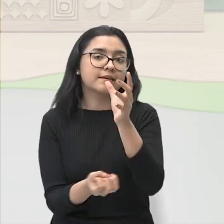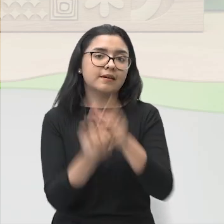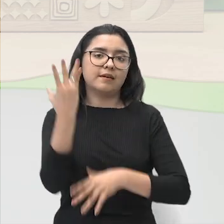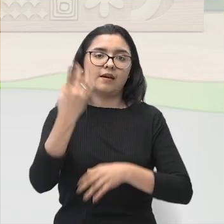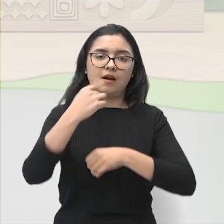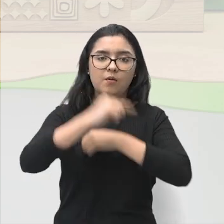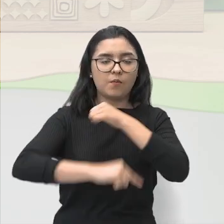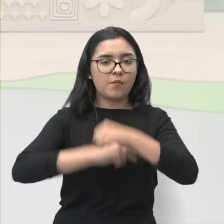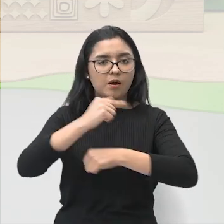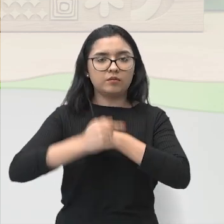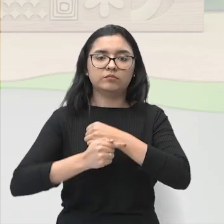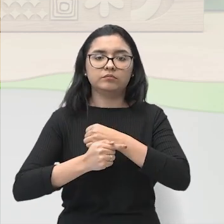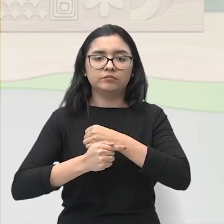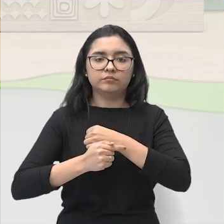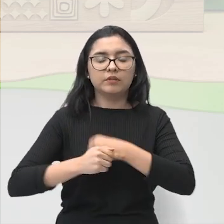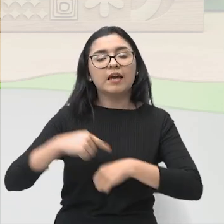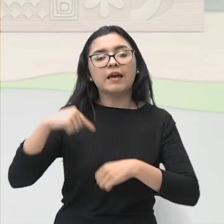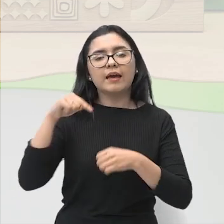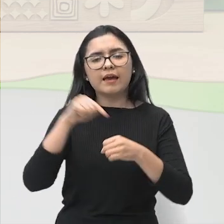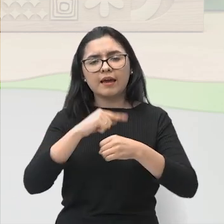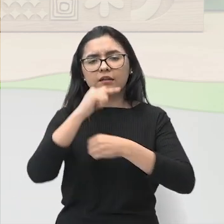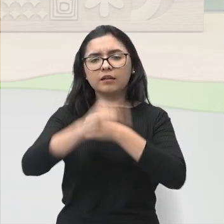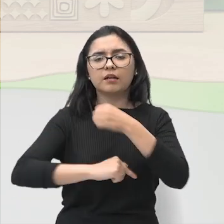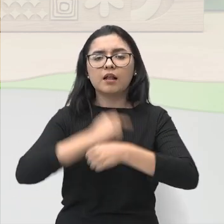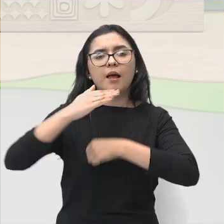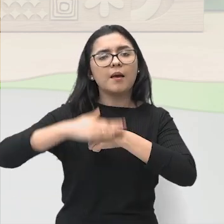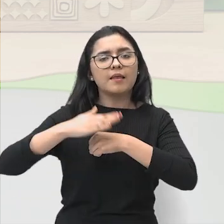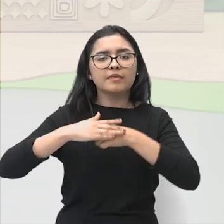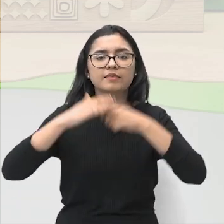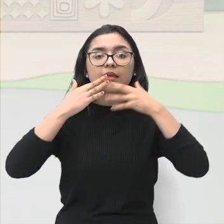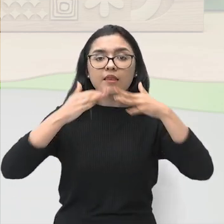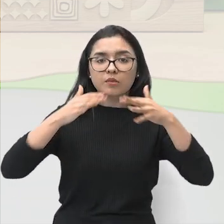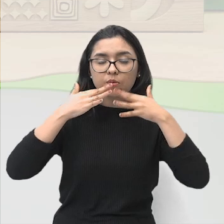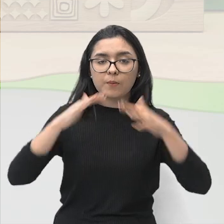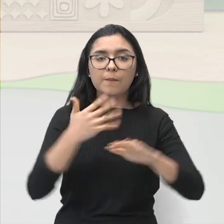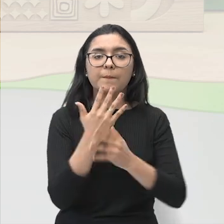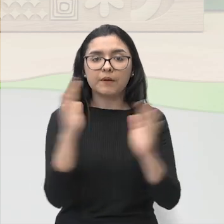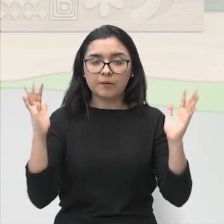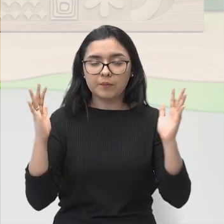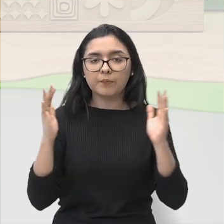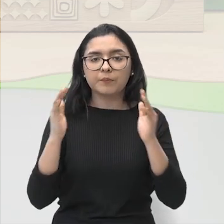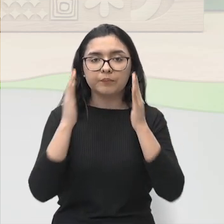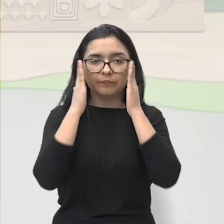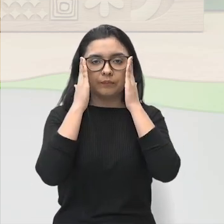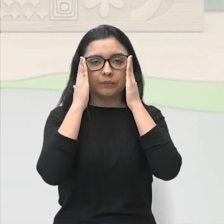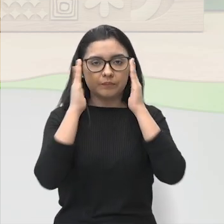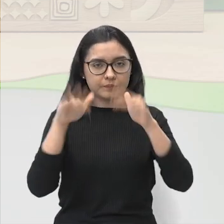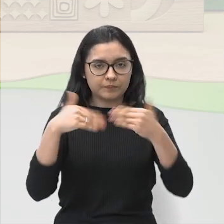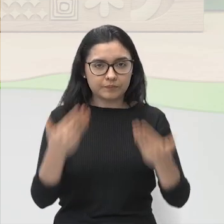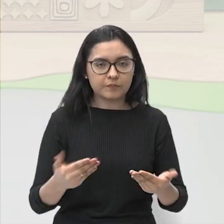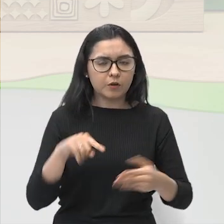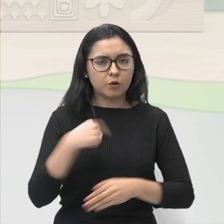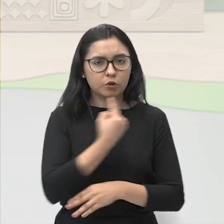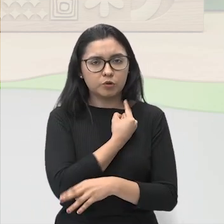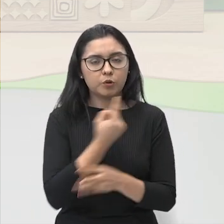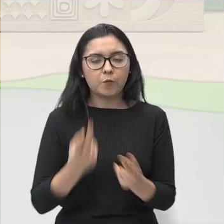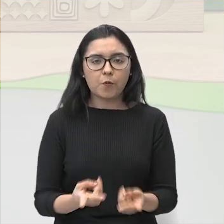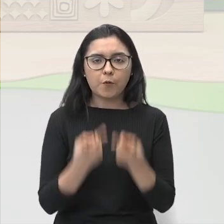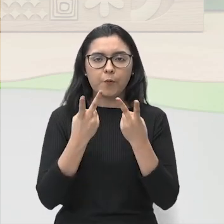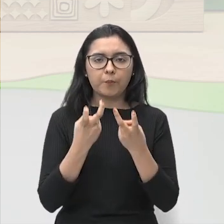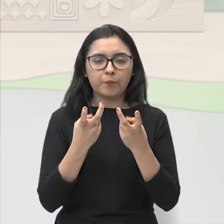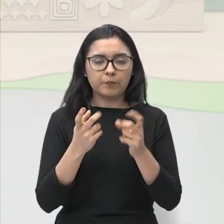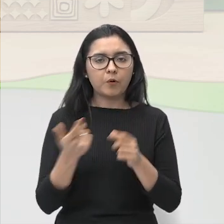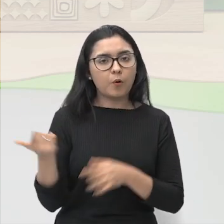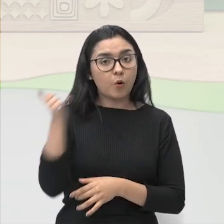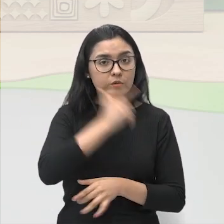átomo. Eles são elementos da natureza, certo? A gente consegue